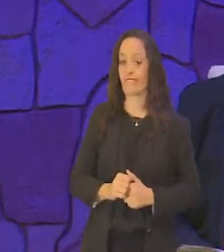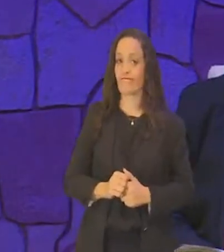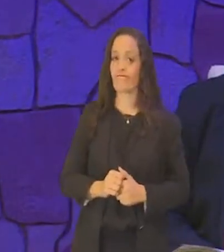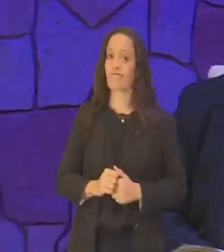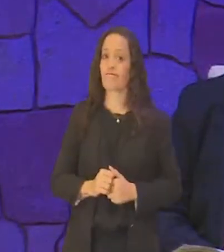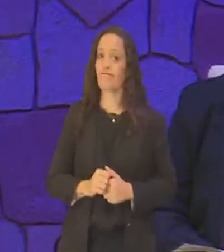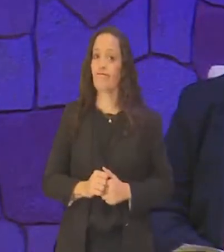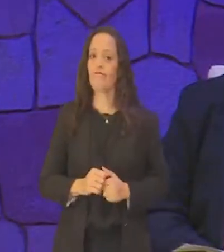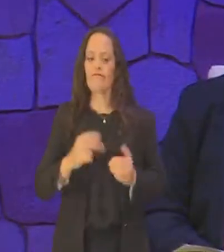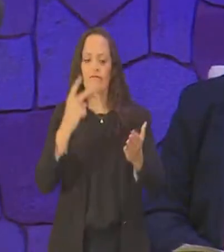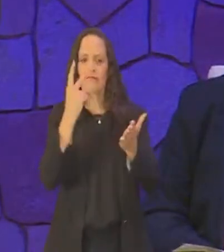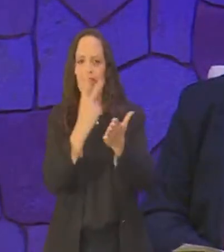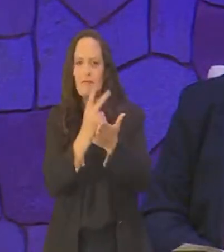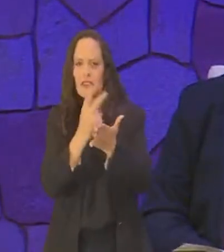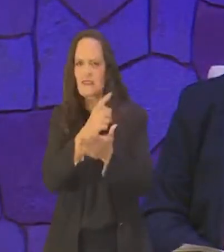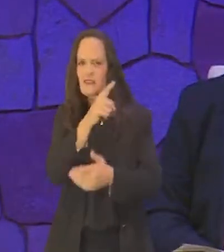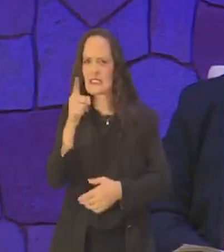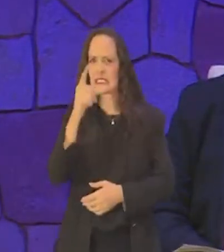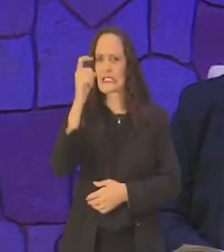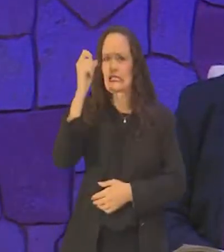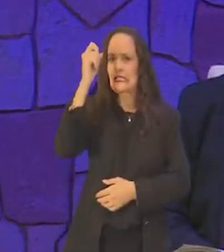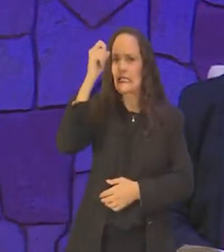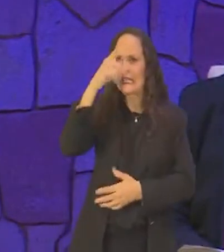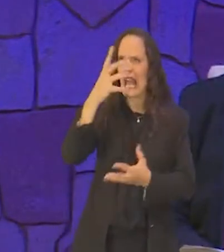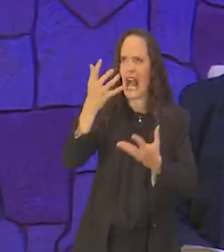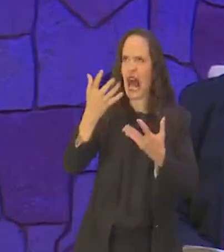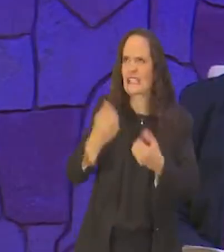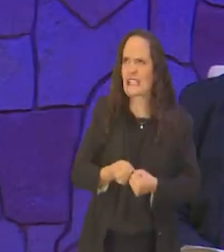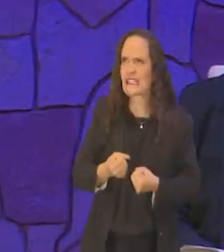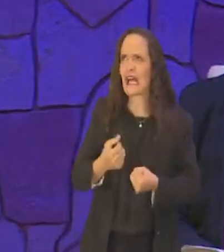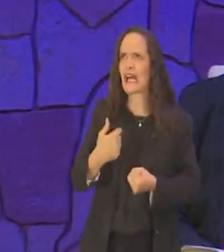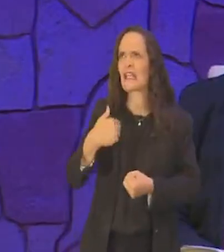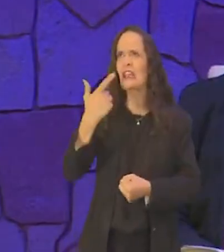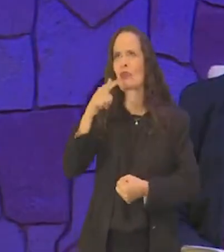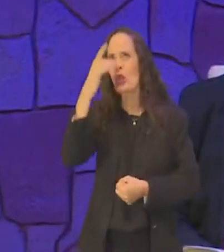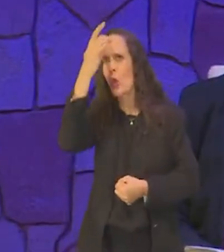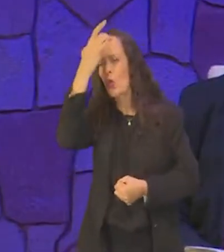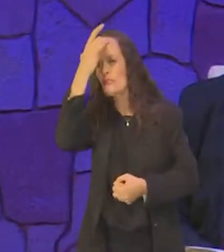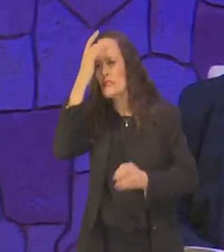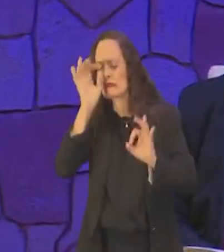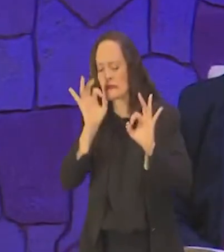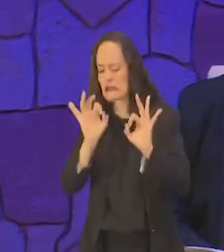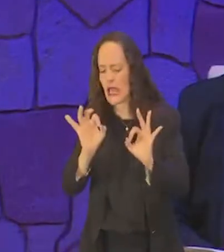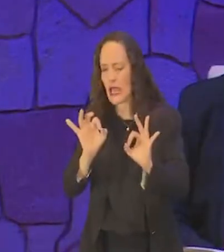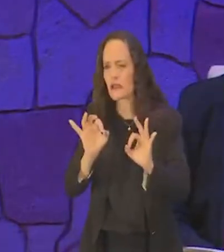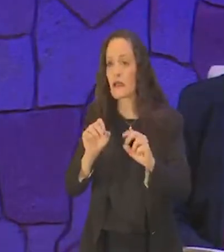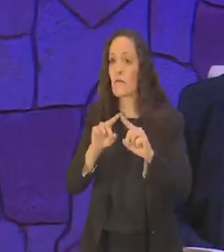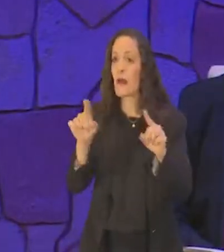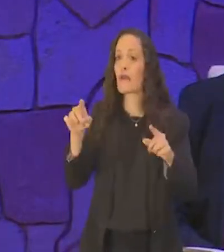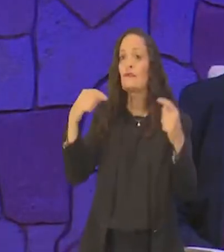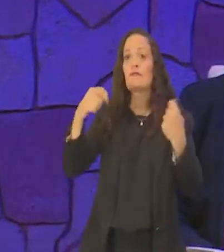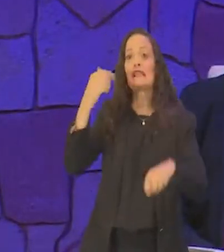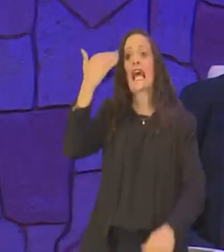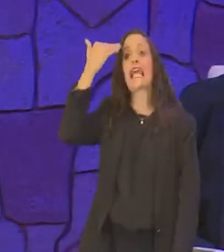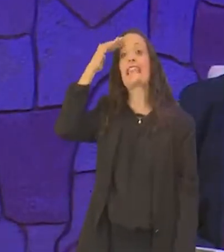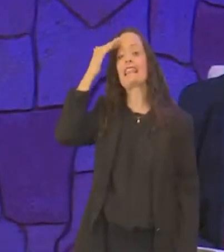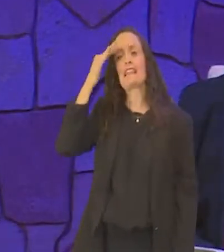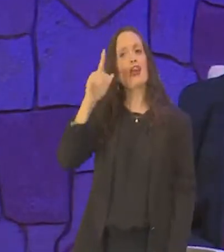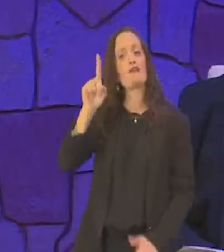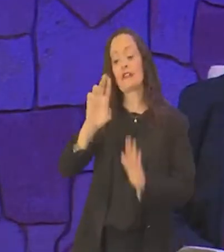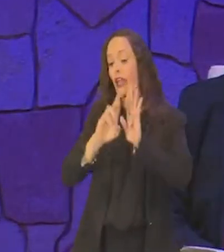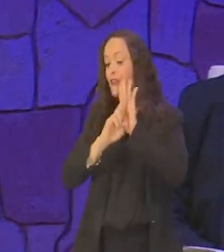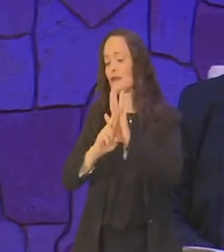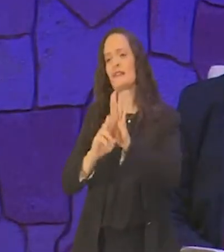não aceite, não acesse, não seja consciente, você já está nele e você